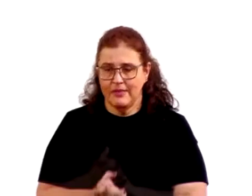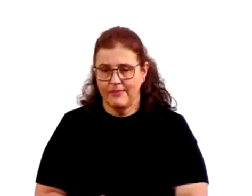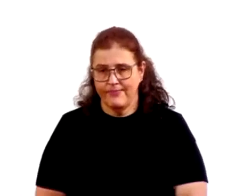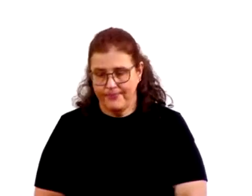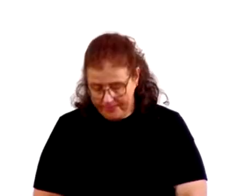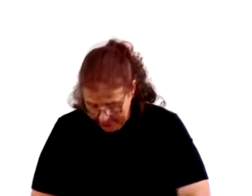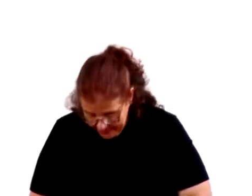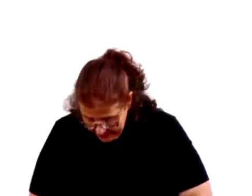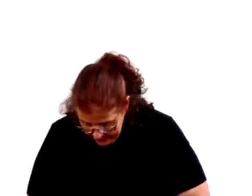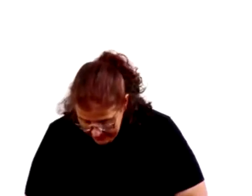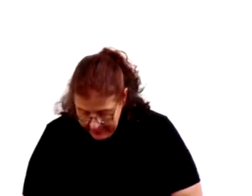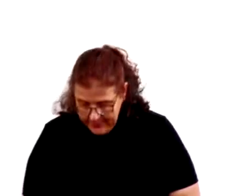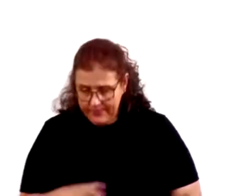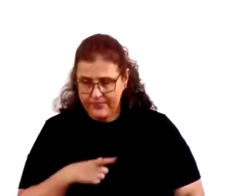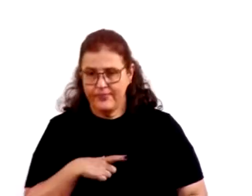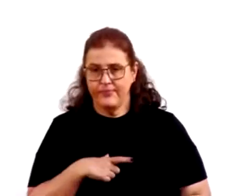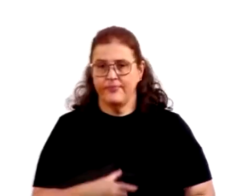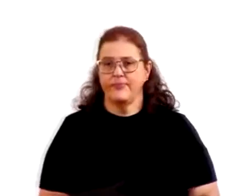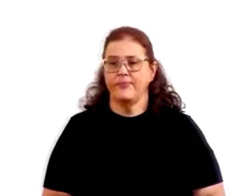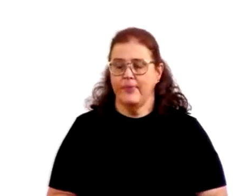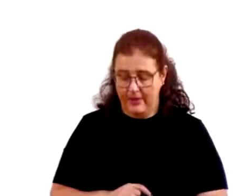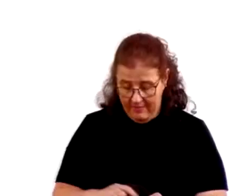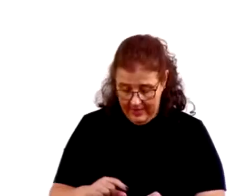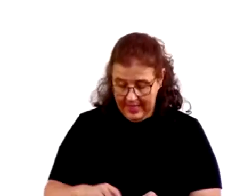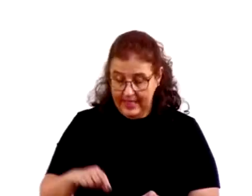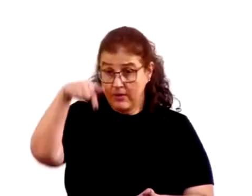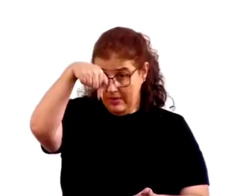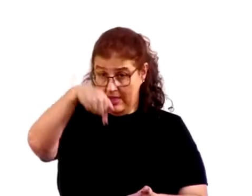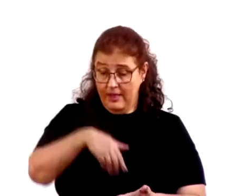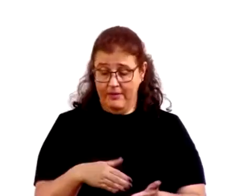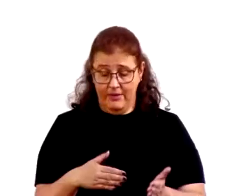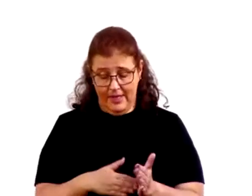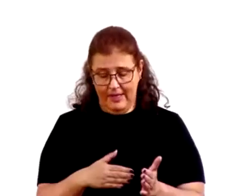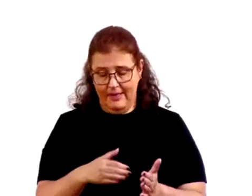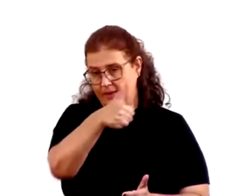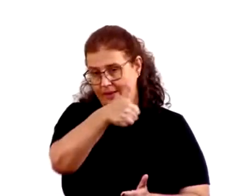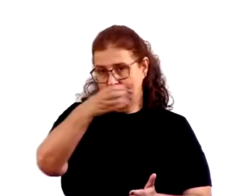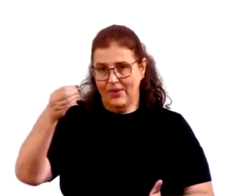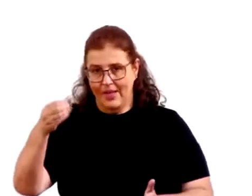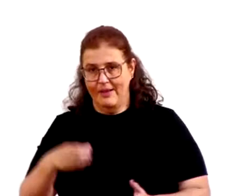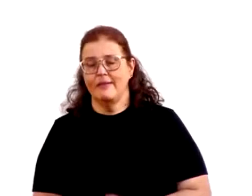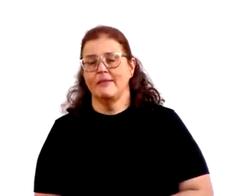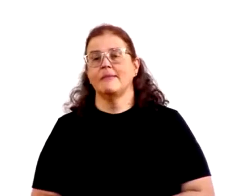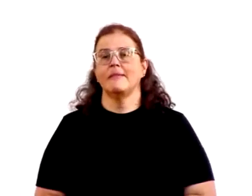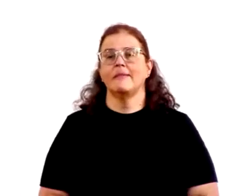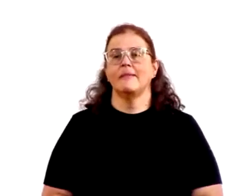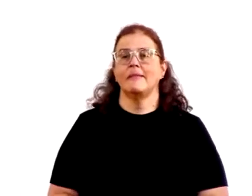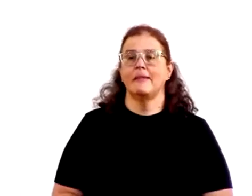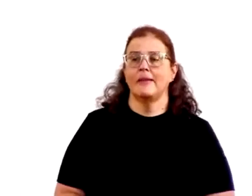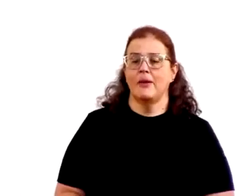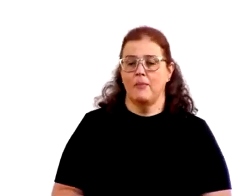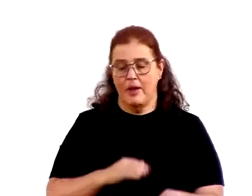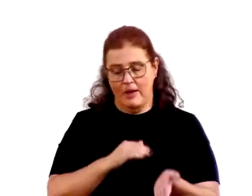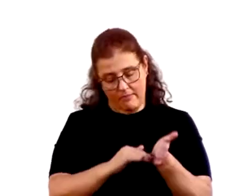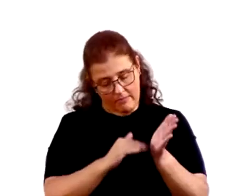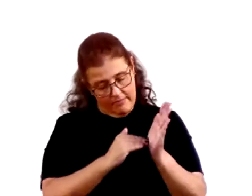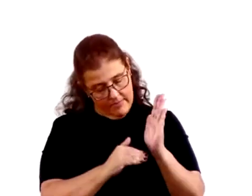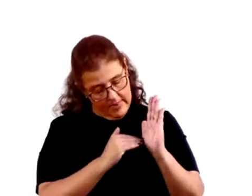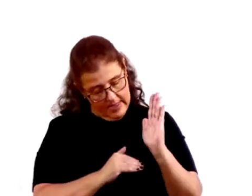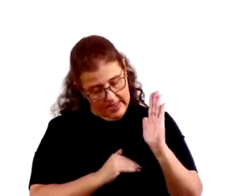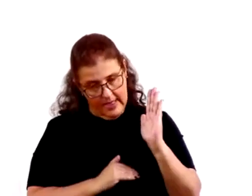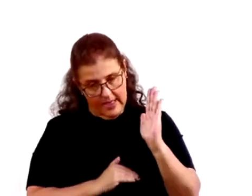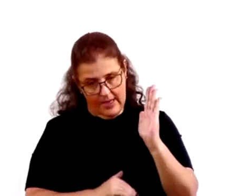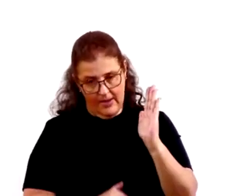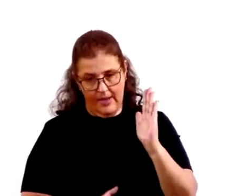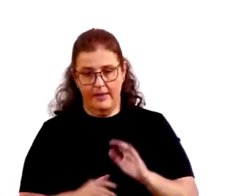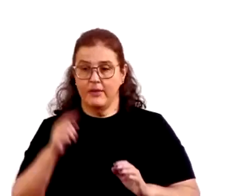os versículos 7 a 10. Versículo 7 até o versículo 10 é uma sequência de